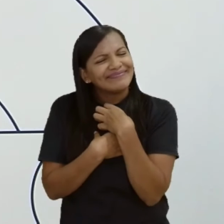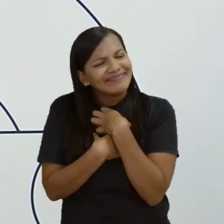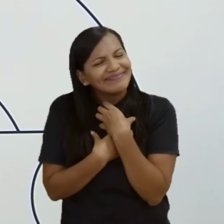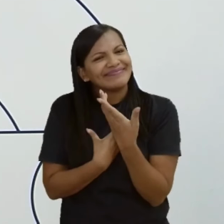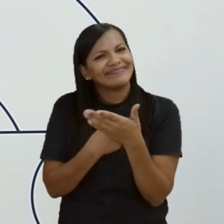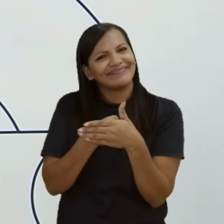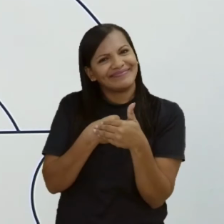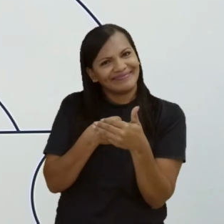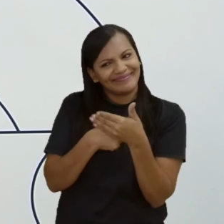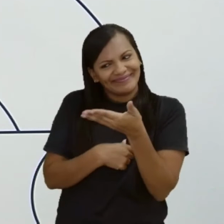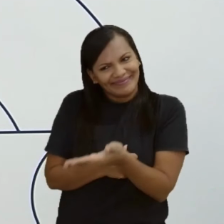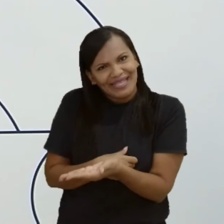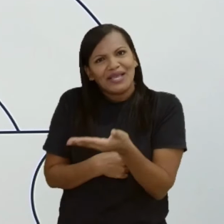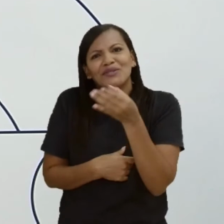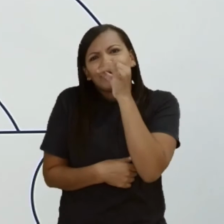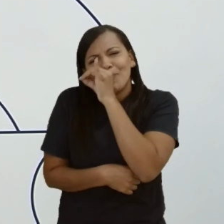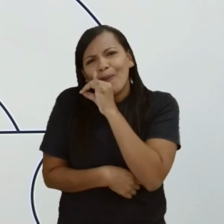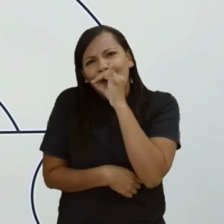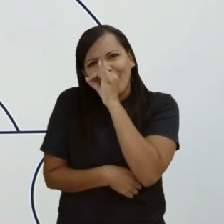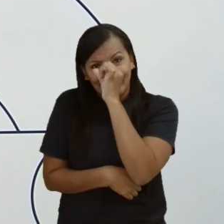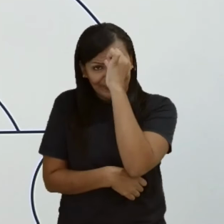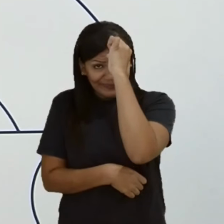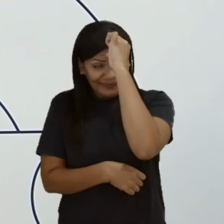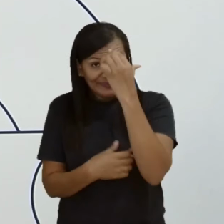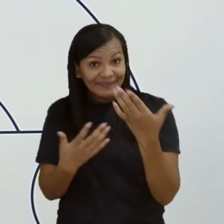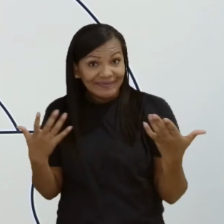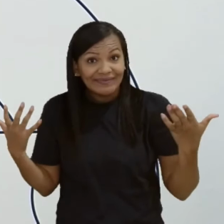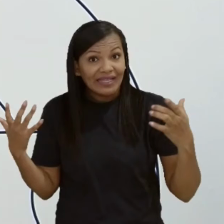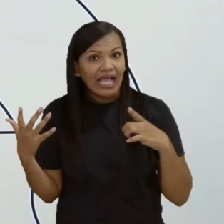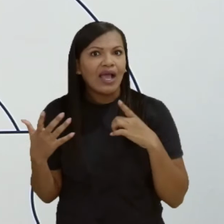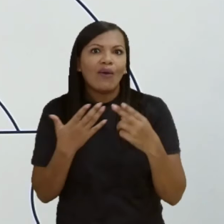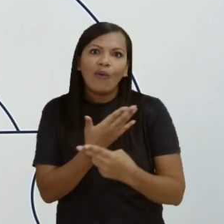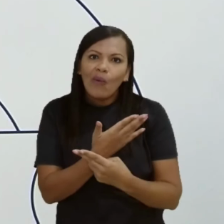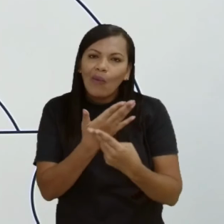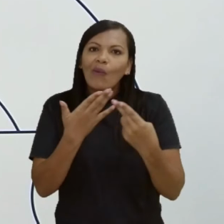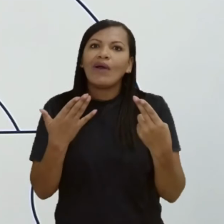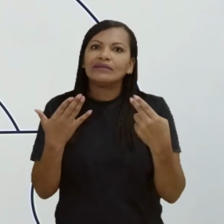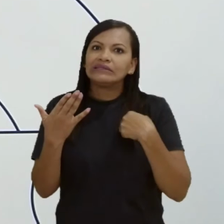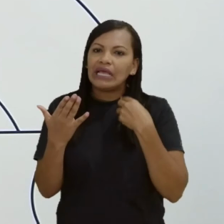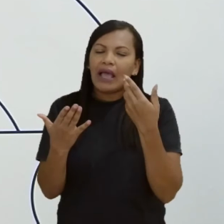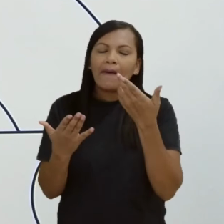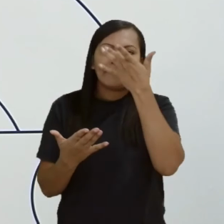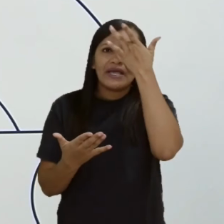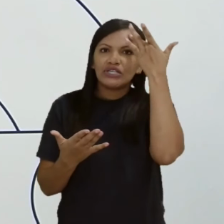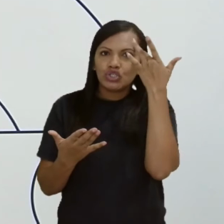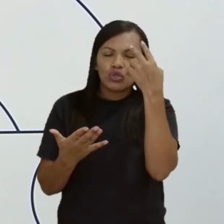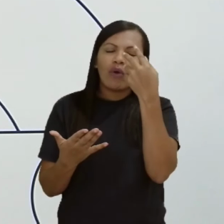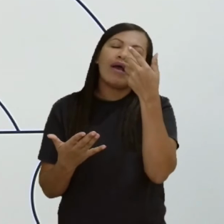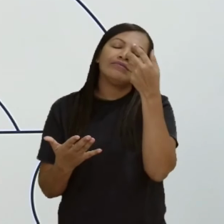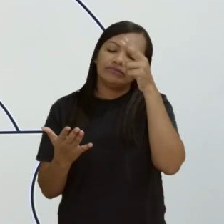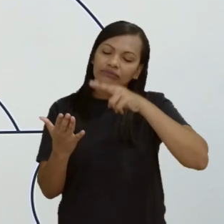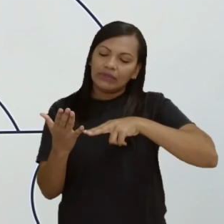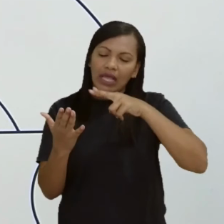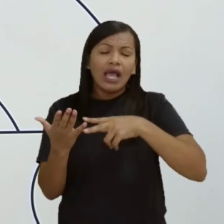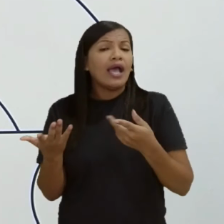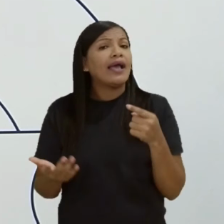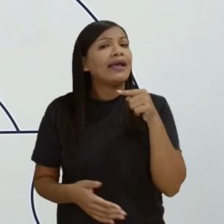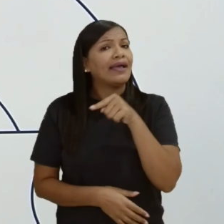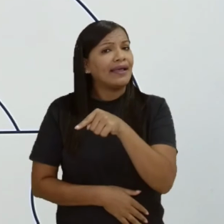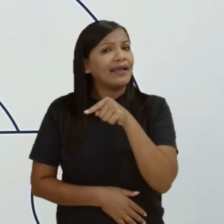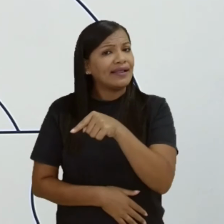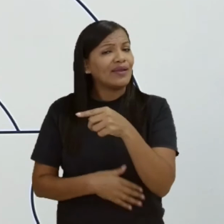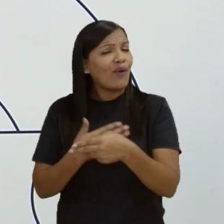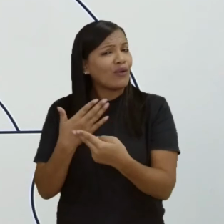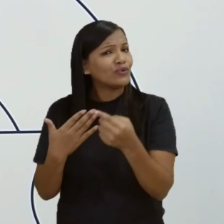carinho sobre o porquinho da Índia. Afinal, como o autor, né, como o eu lírico diz, o porquinho da Índia foi a primeira